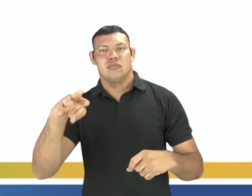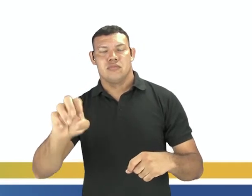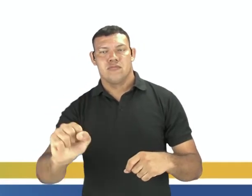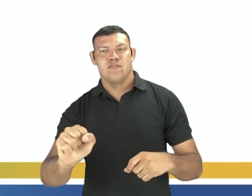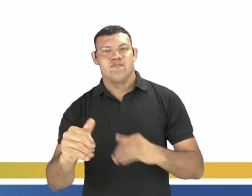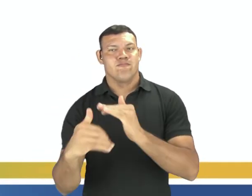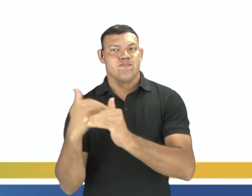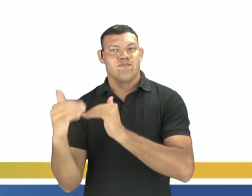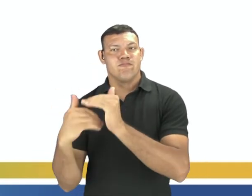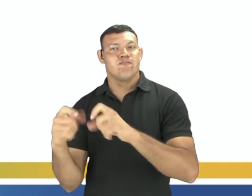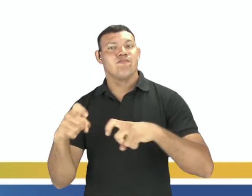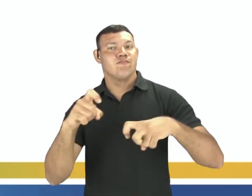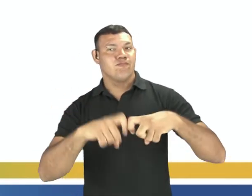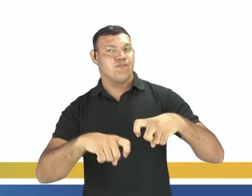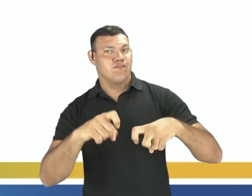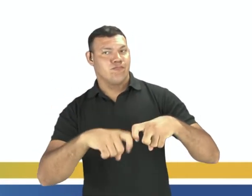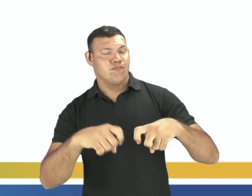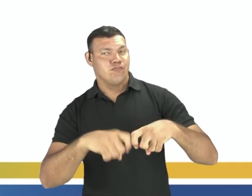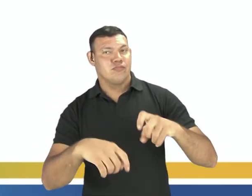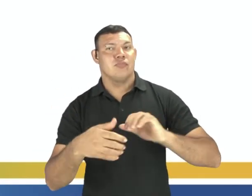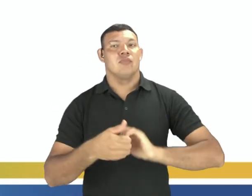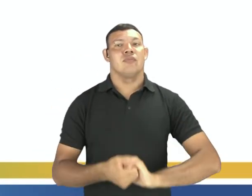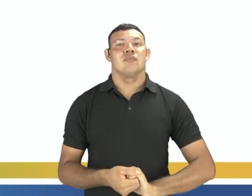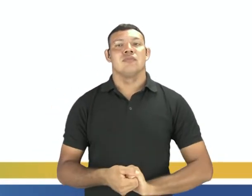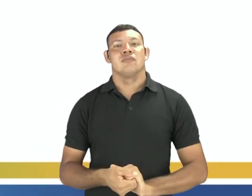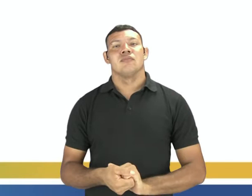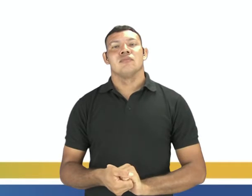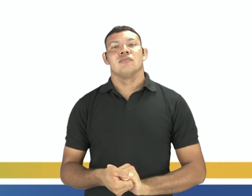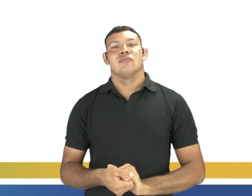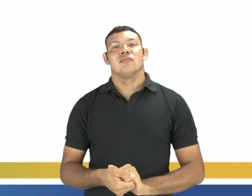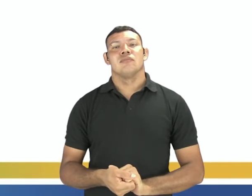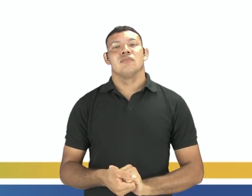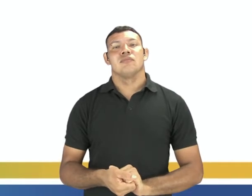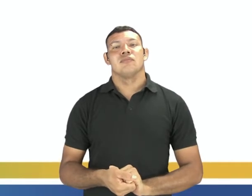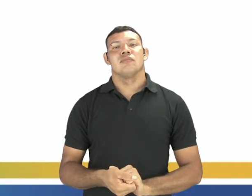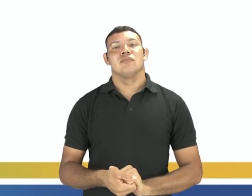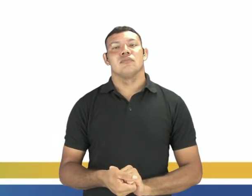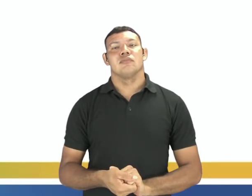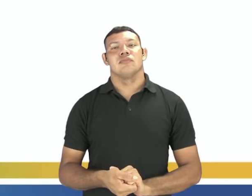das caracteres sexuais secundários